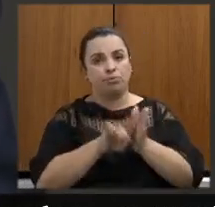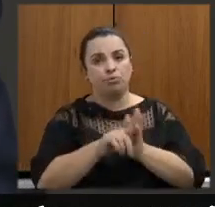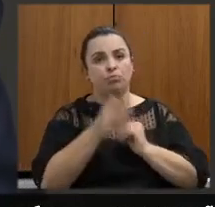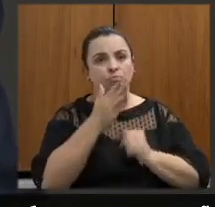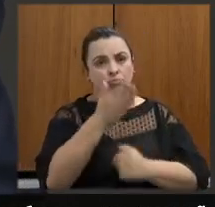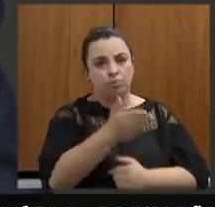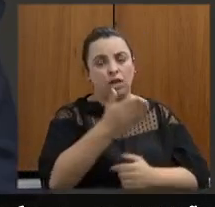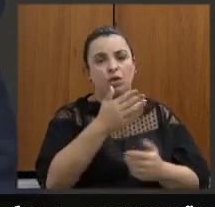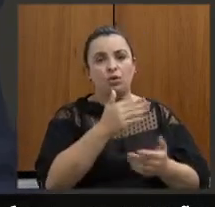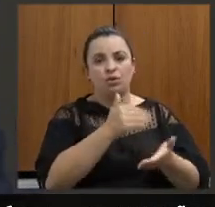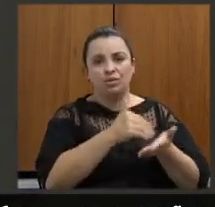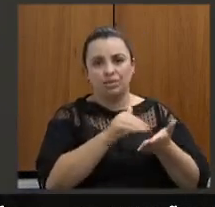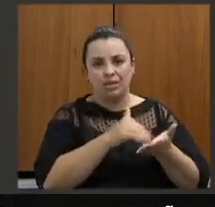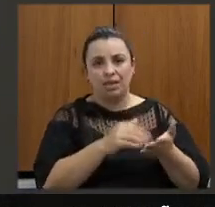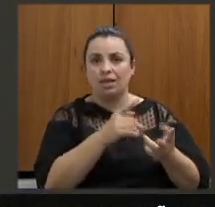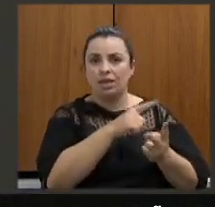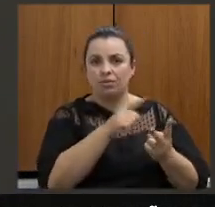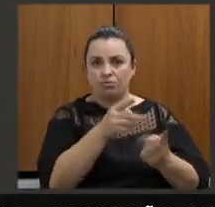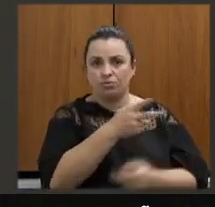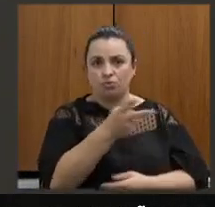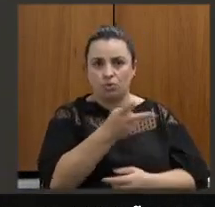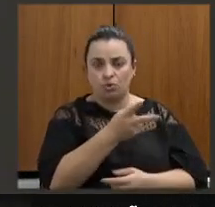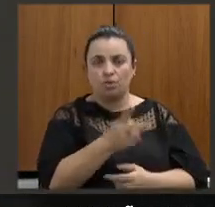secretários secretária